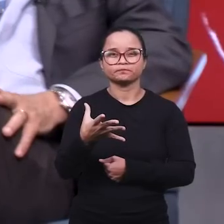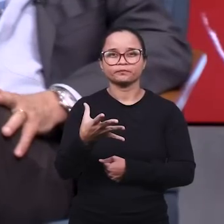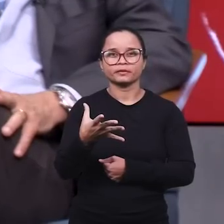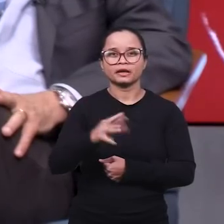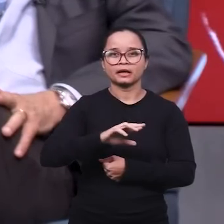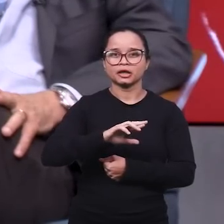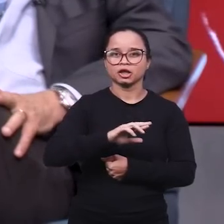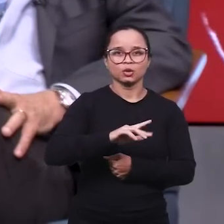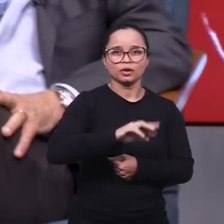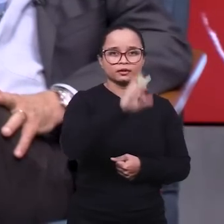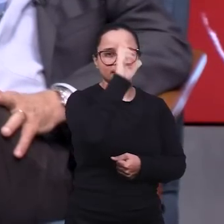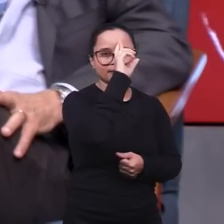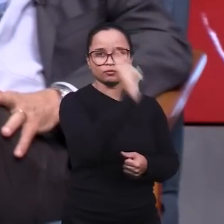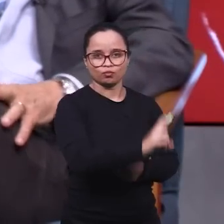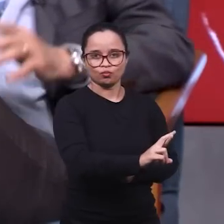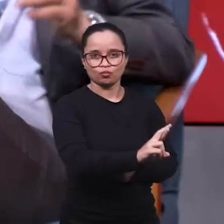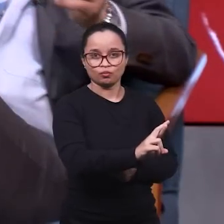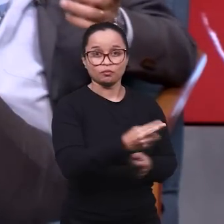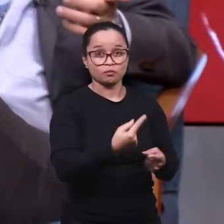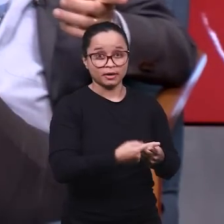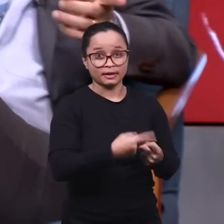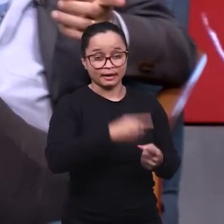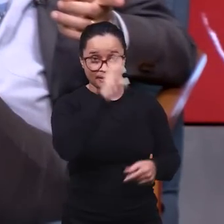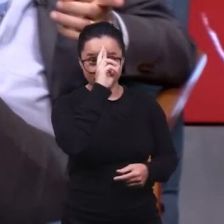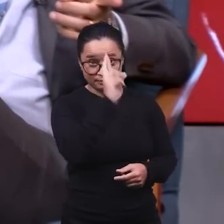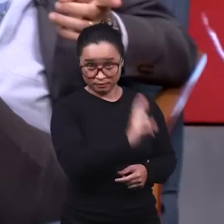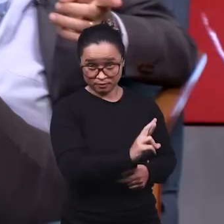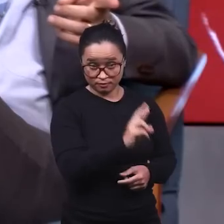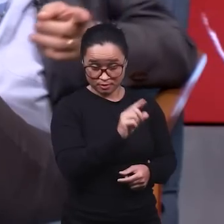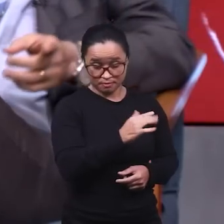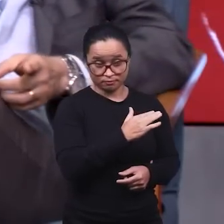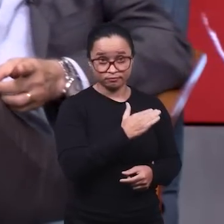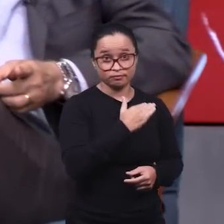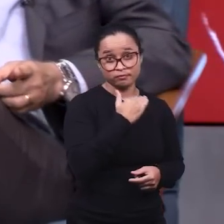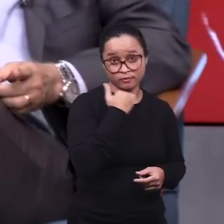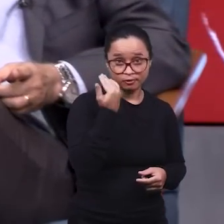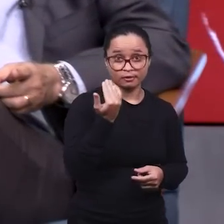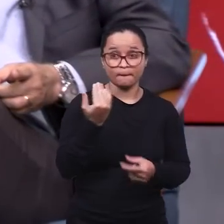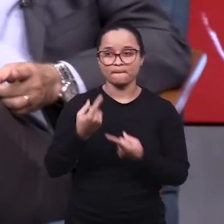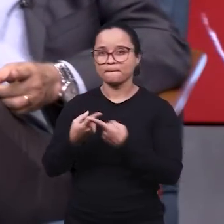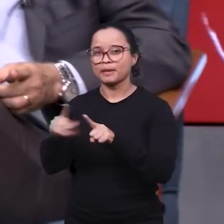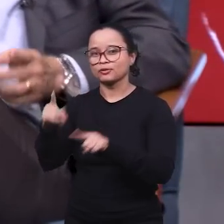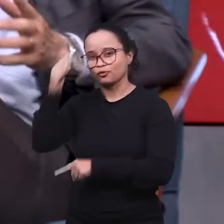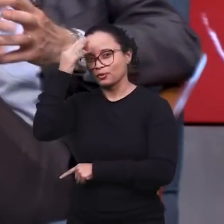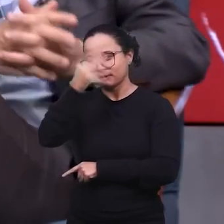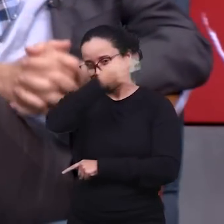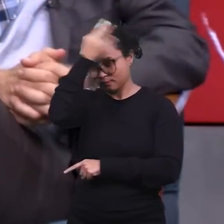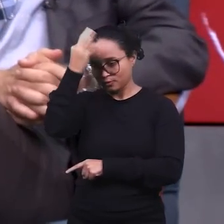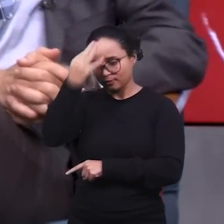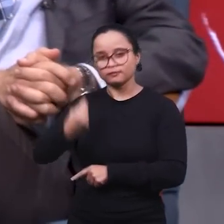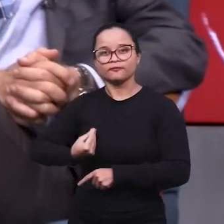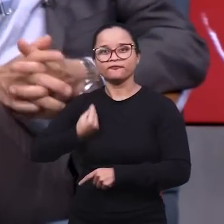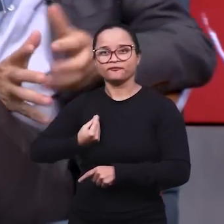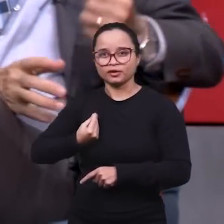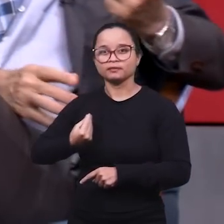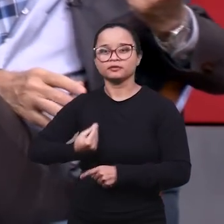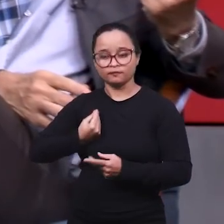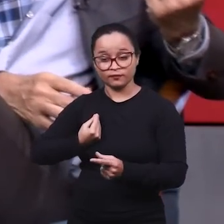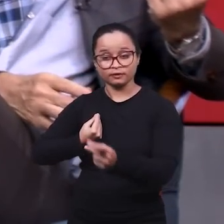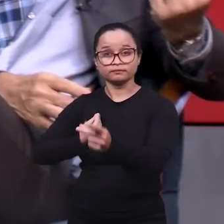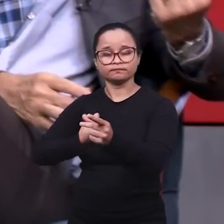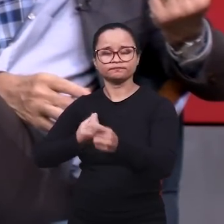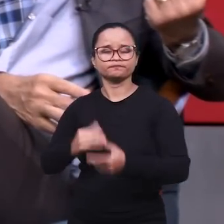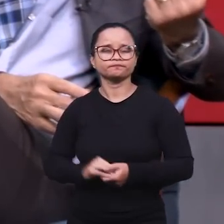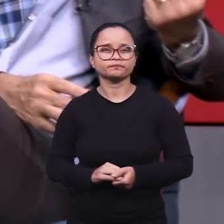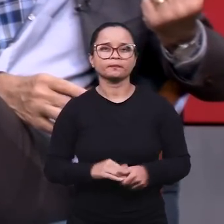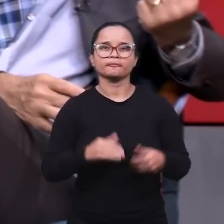Não da letra, porque a letra mata, mas o Espírito vivifica. No início,